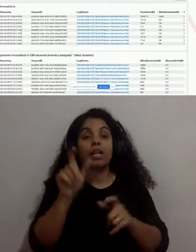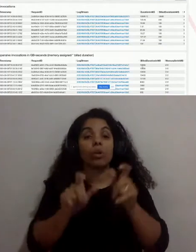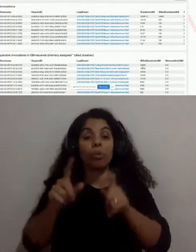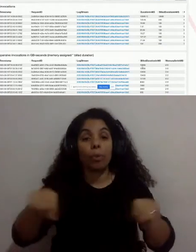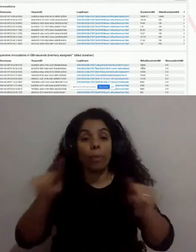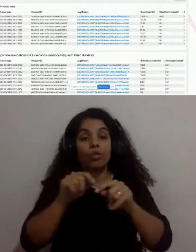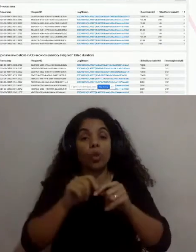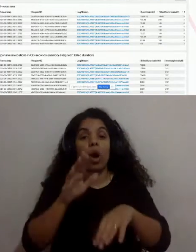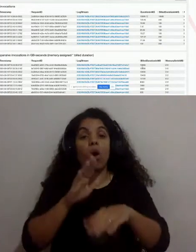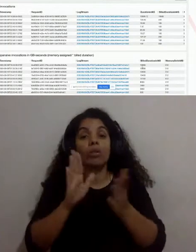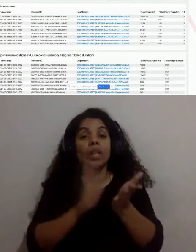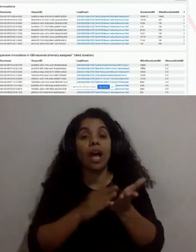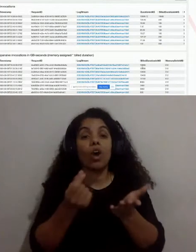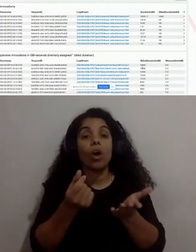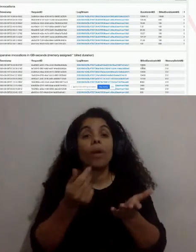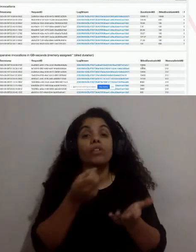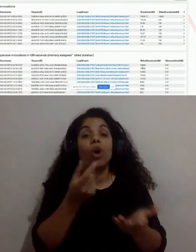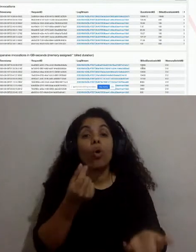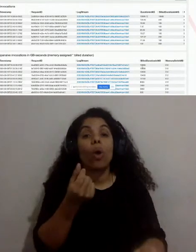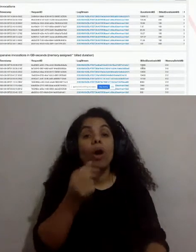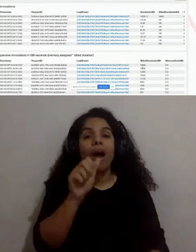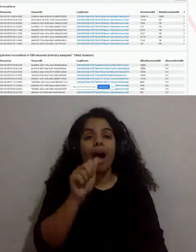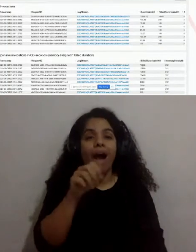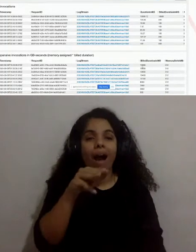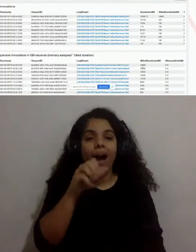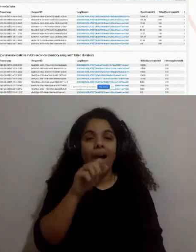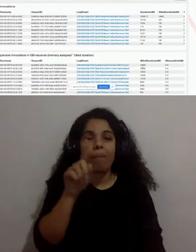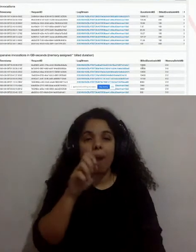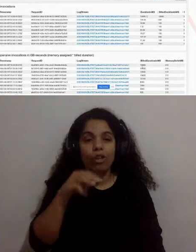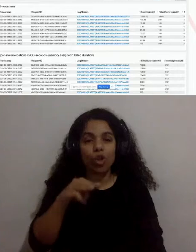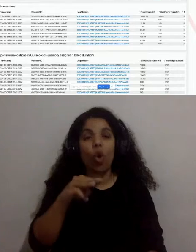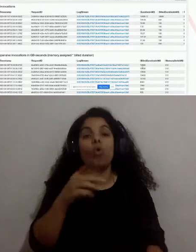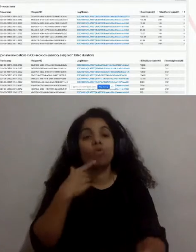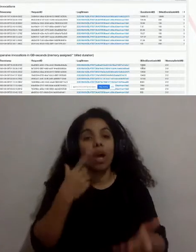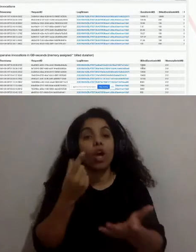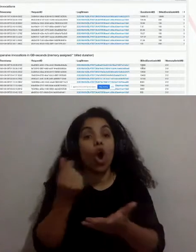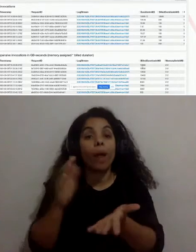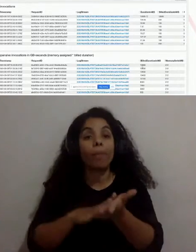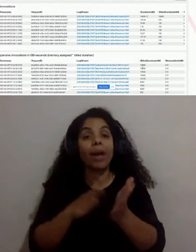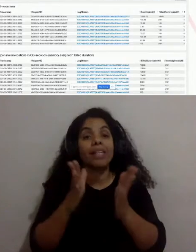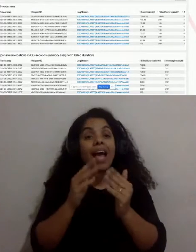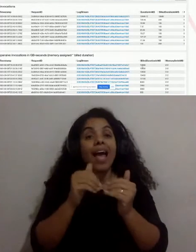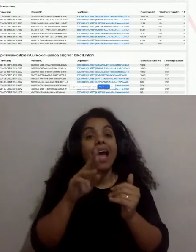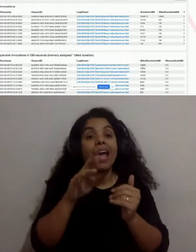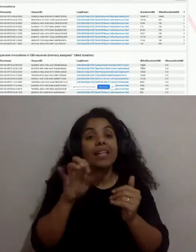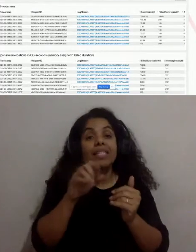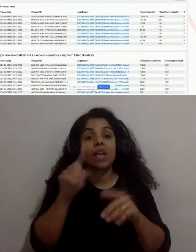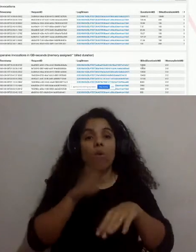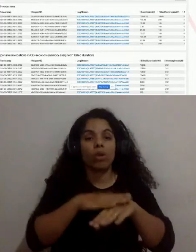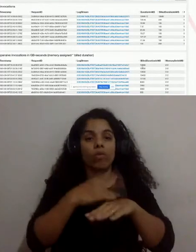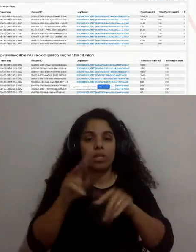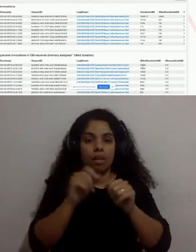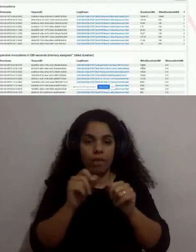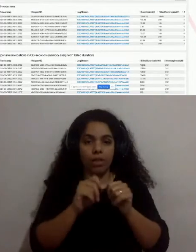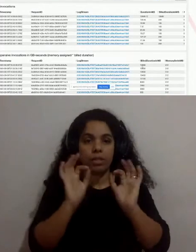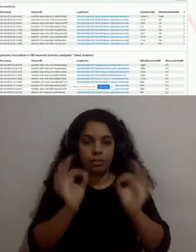da cobrança, né? Quanto que a Amazon vai cobrar por cada aquisição que você faz, certo?